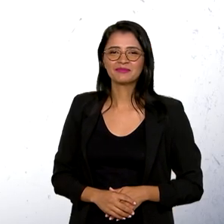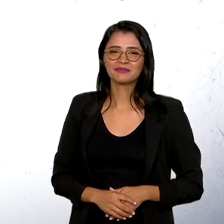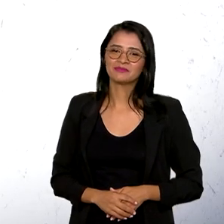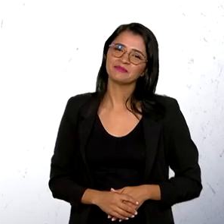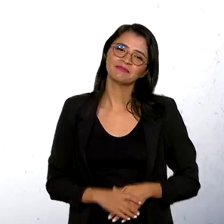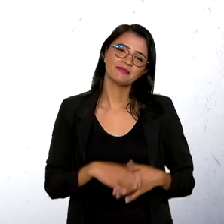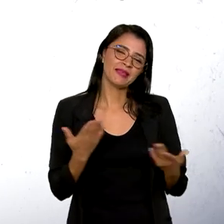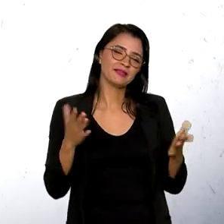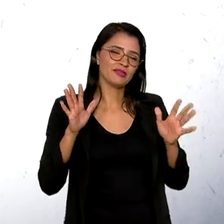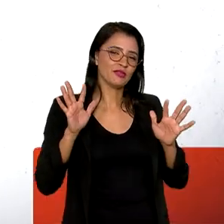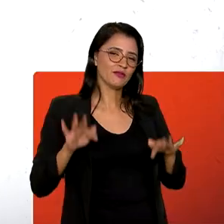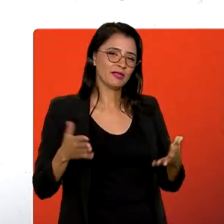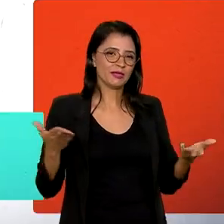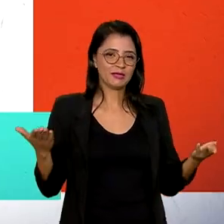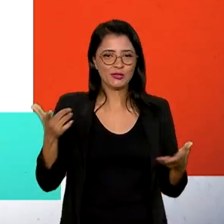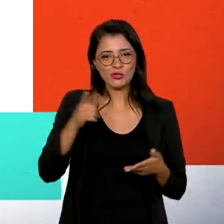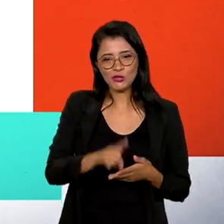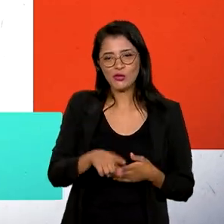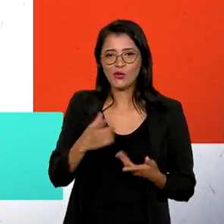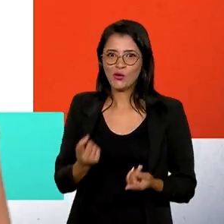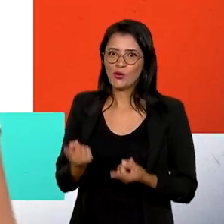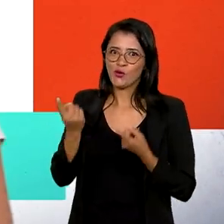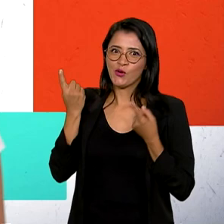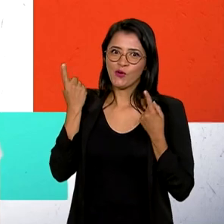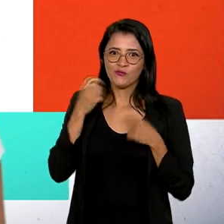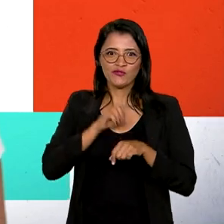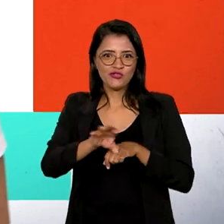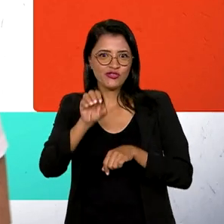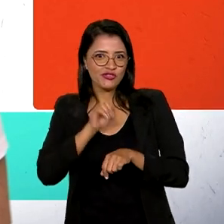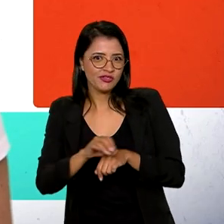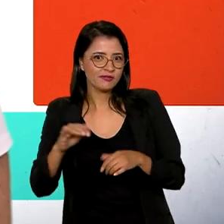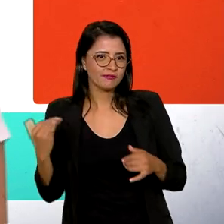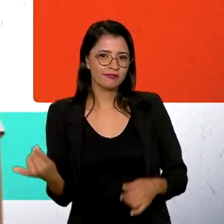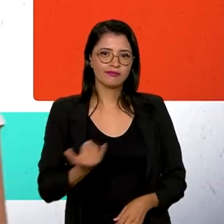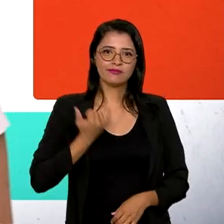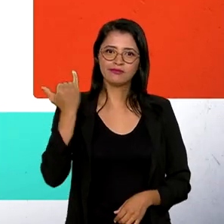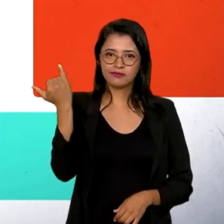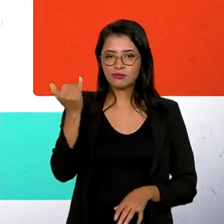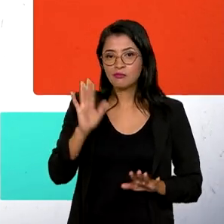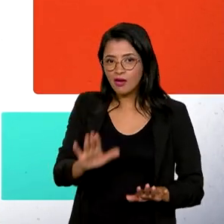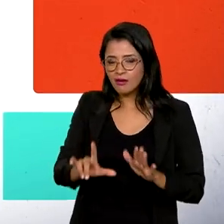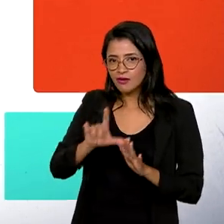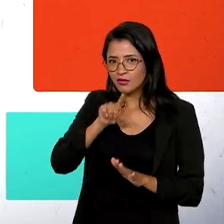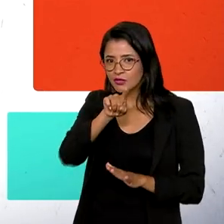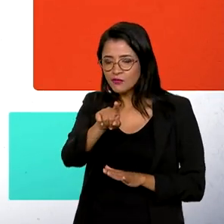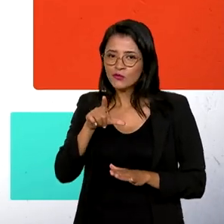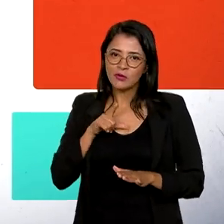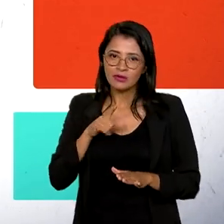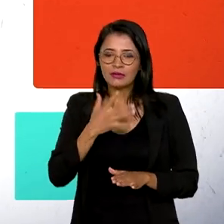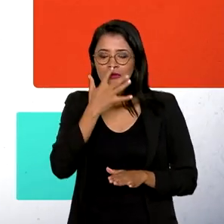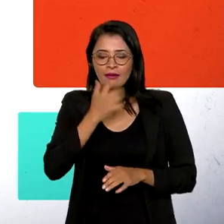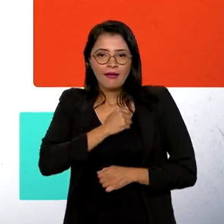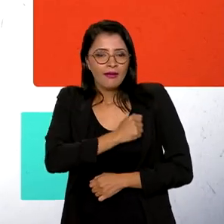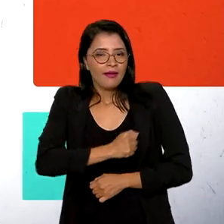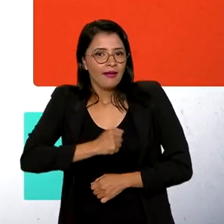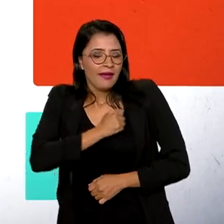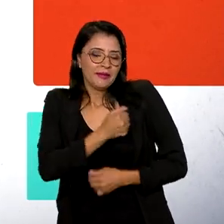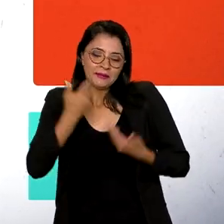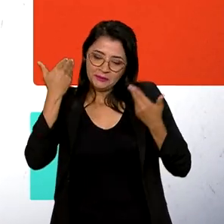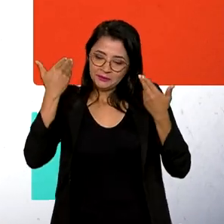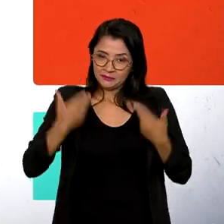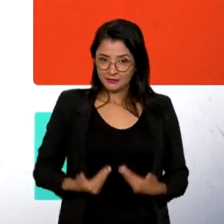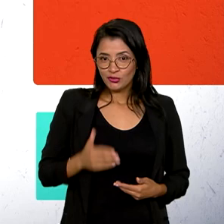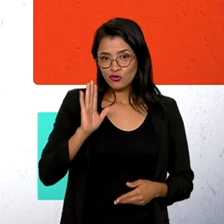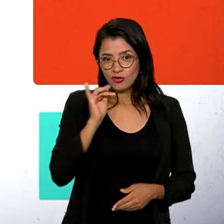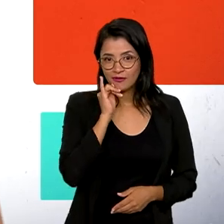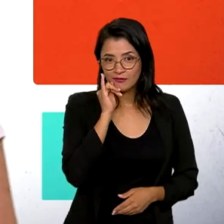E assim a gente fecha mais uma rodada de dicas preciosas. Mas antes que você morra de saudades de mim, eu